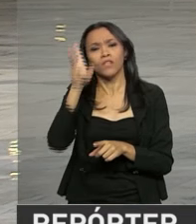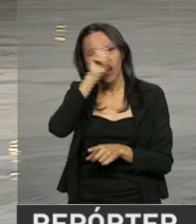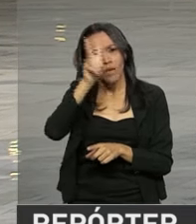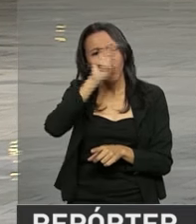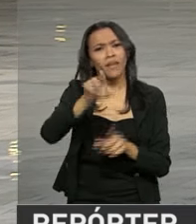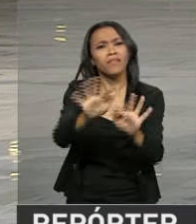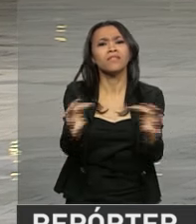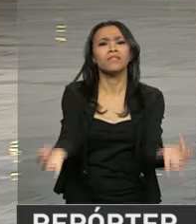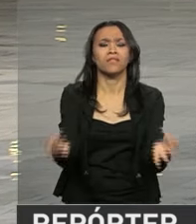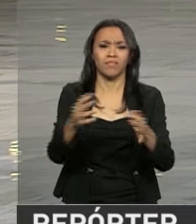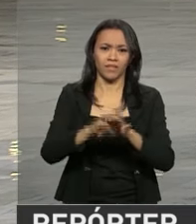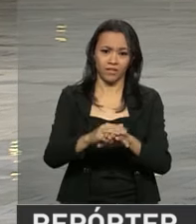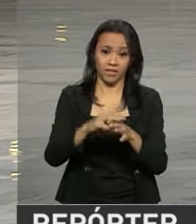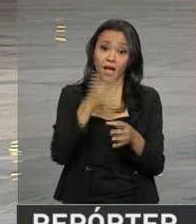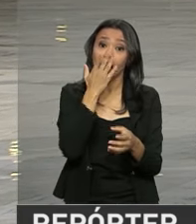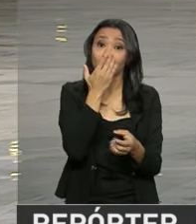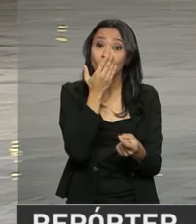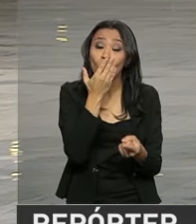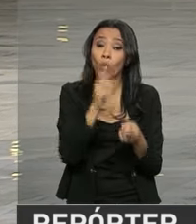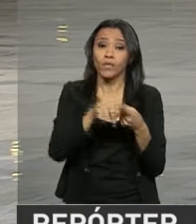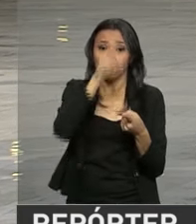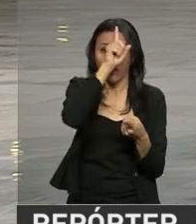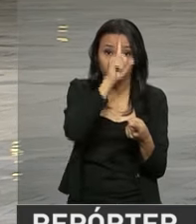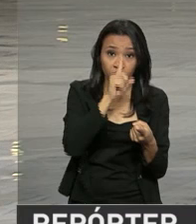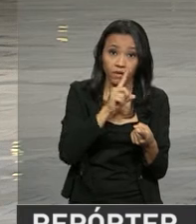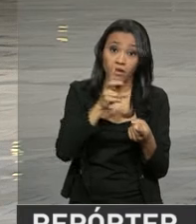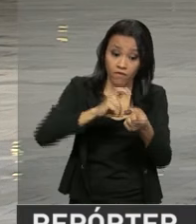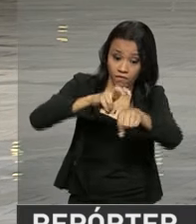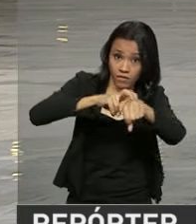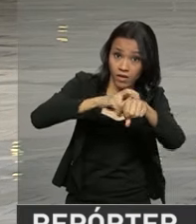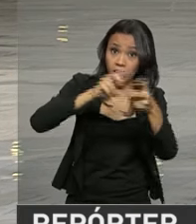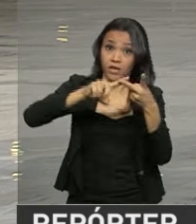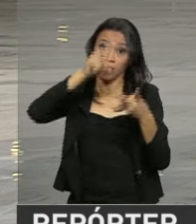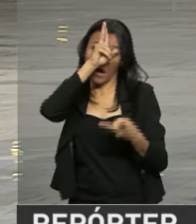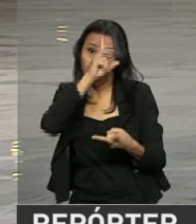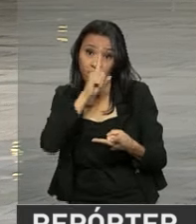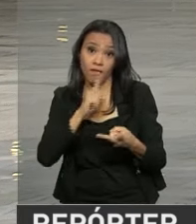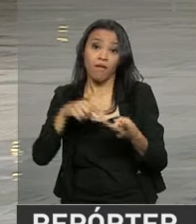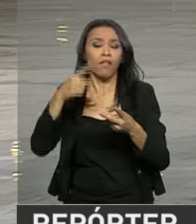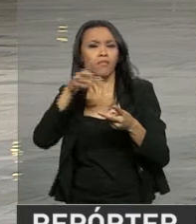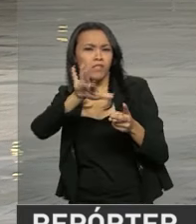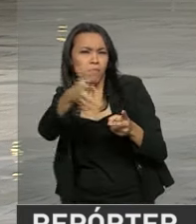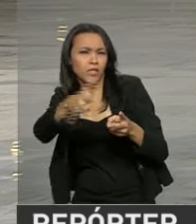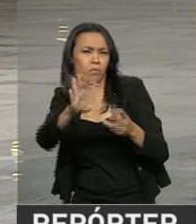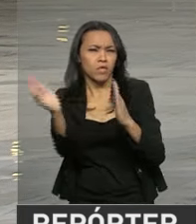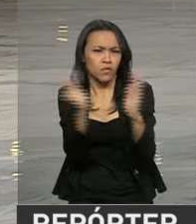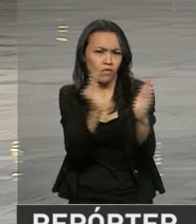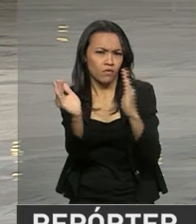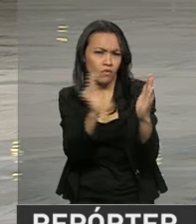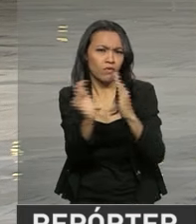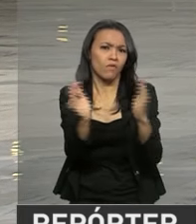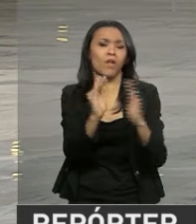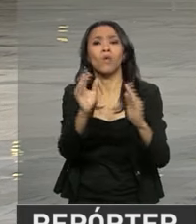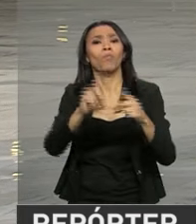é simples, né? As cores verde, amarela ou vermelha indicam se a energia custará mais ou menos em função das